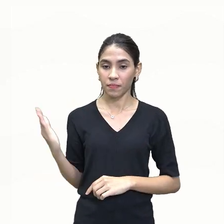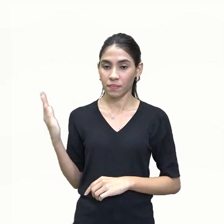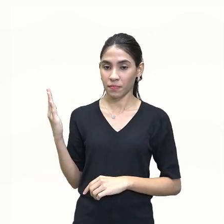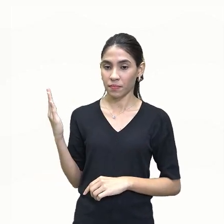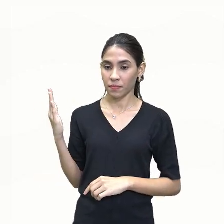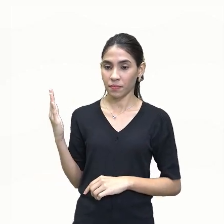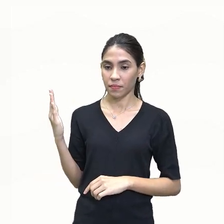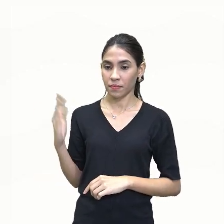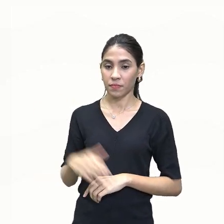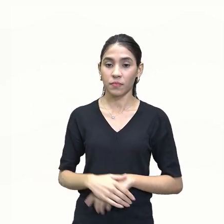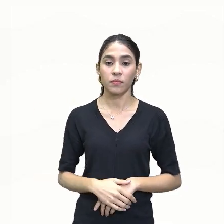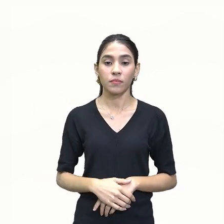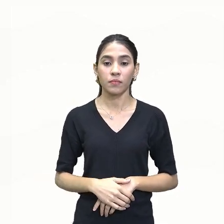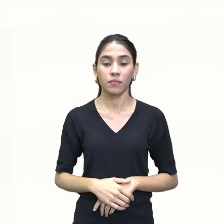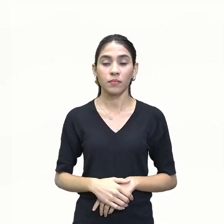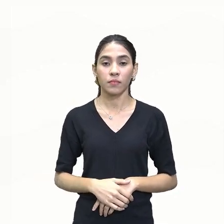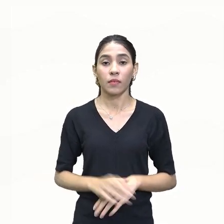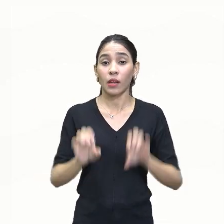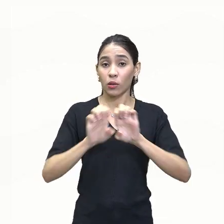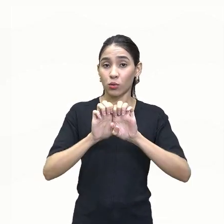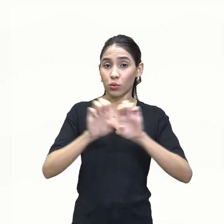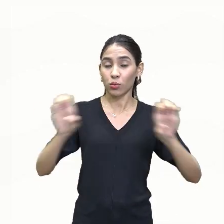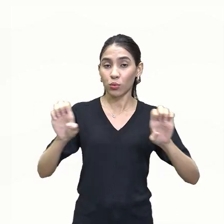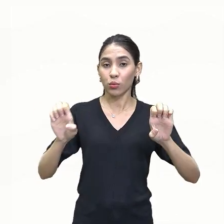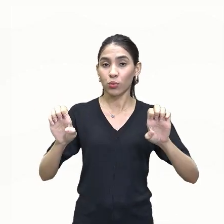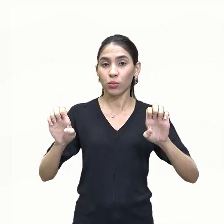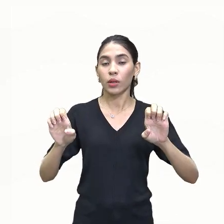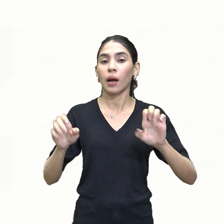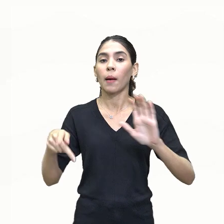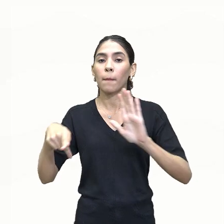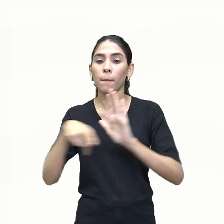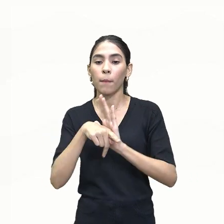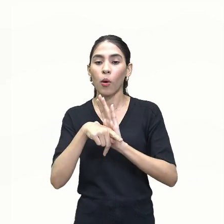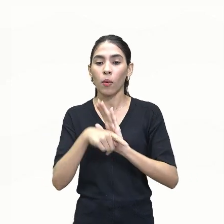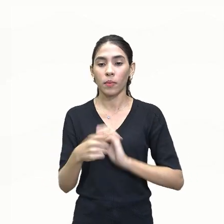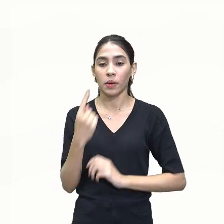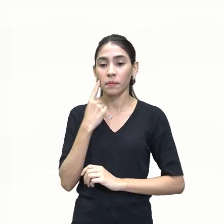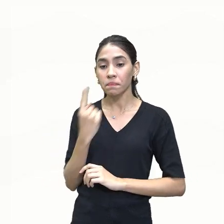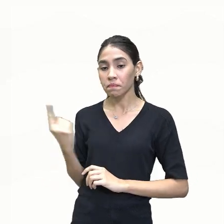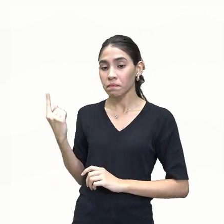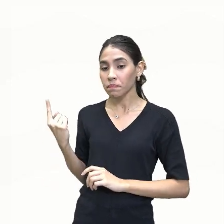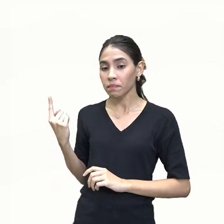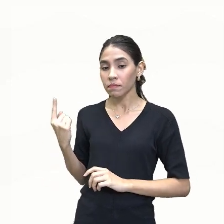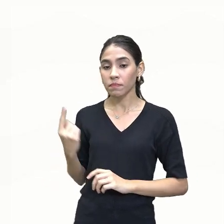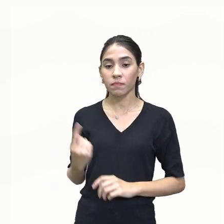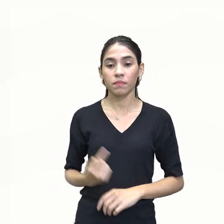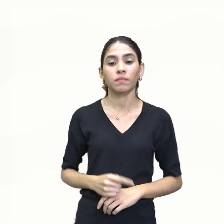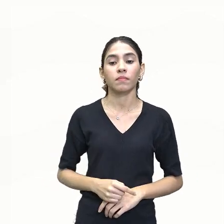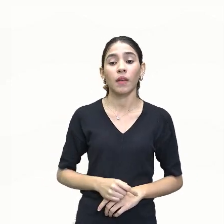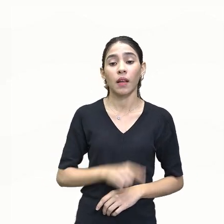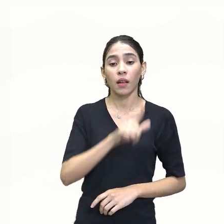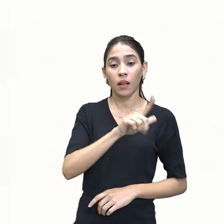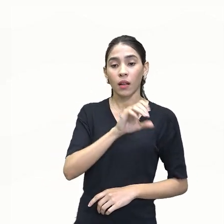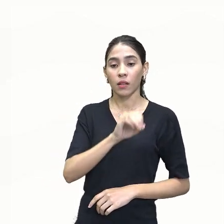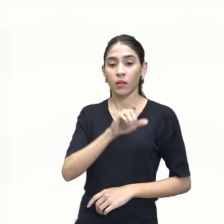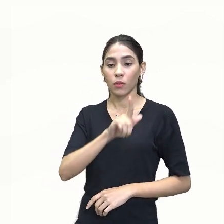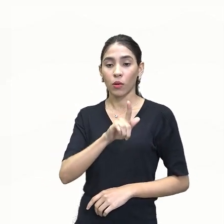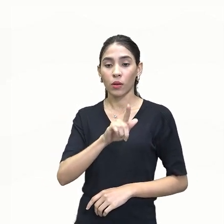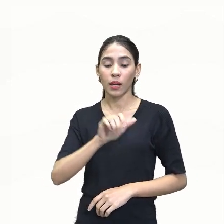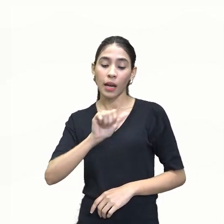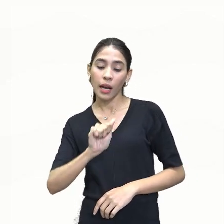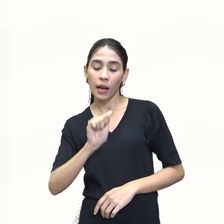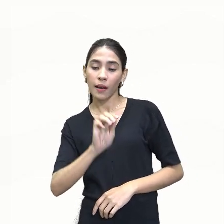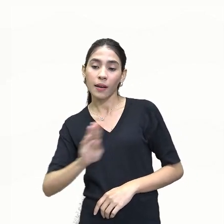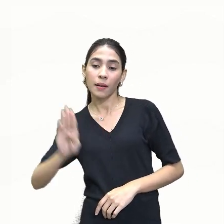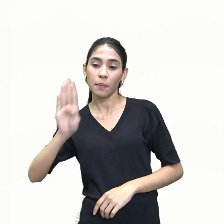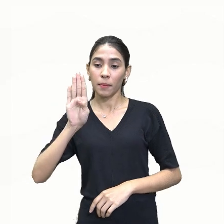A forma algébrica do log, do logaritmo, é essa aqui. Então, você vai verificar e ela sempre vai ser dessa forma, log